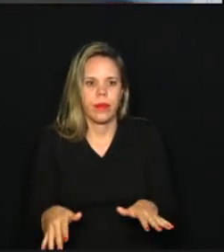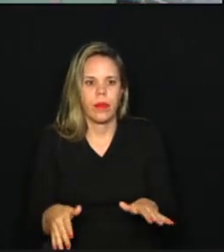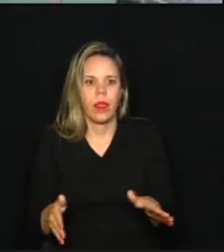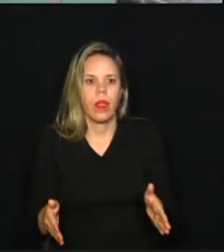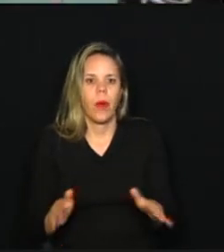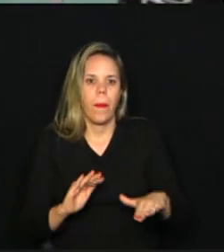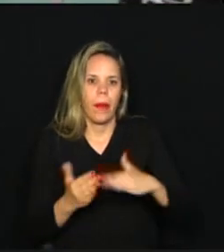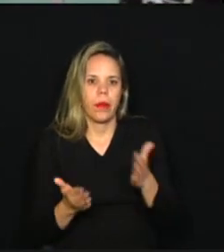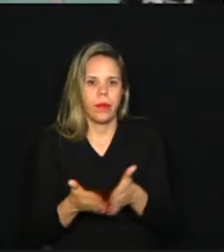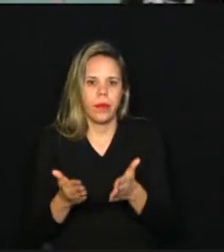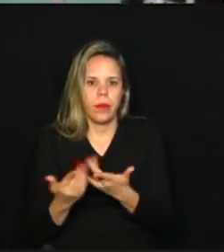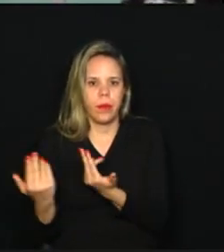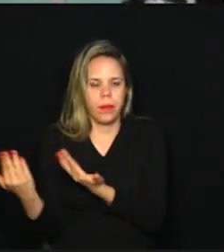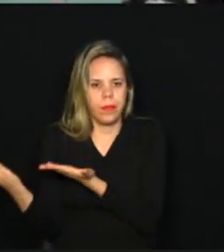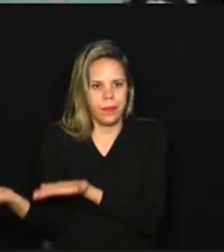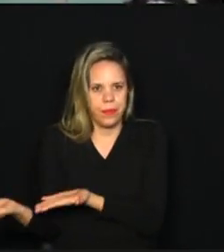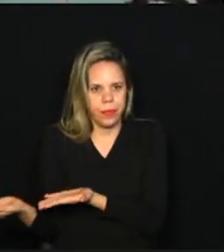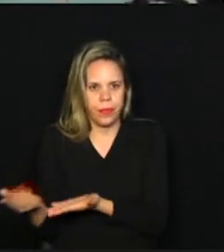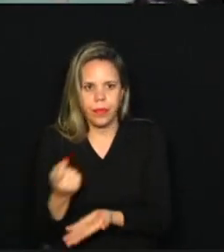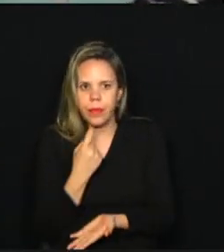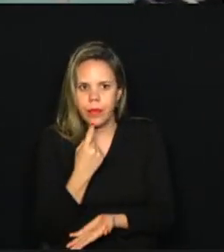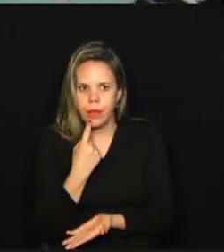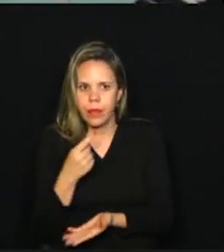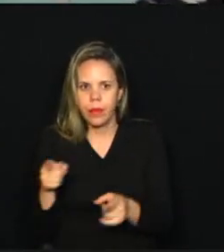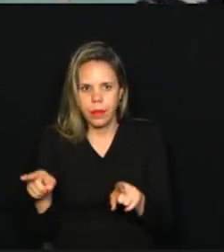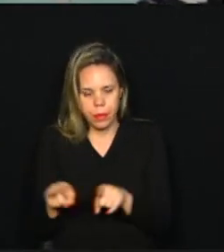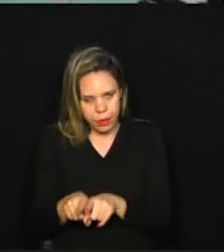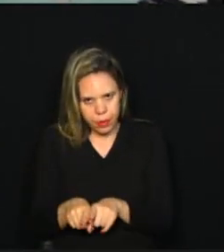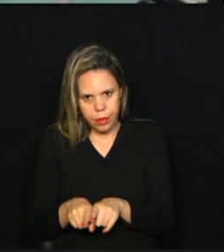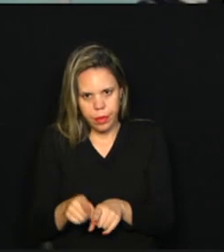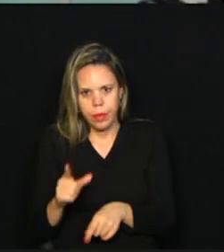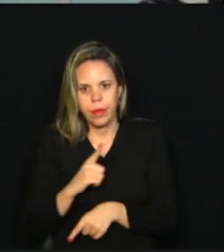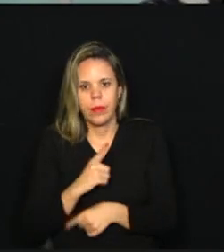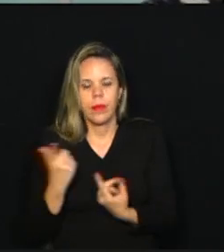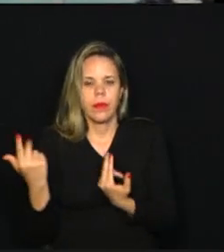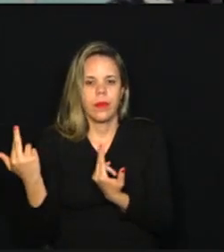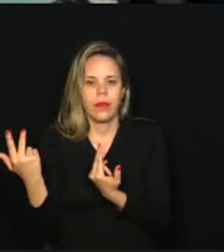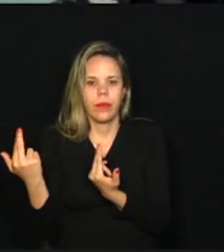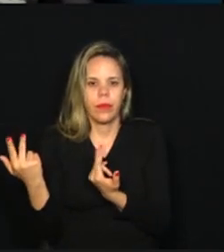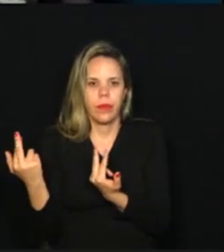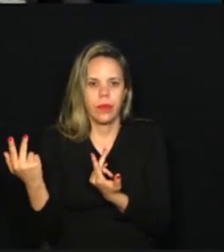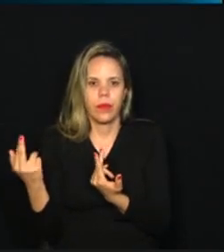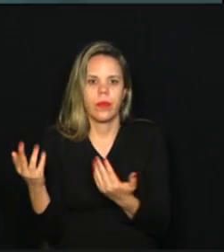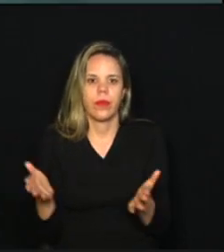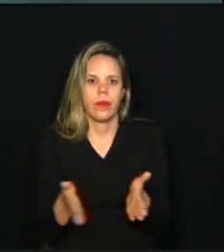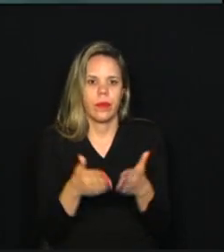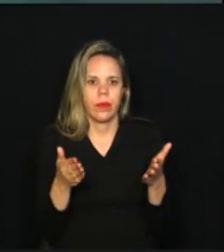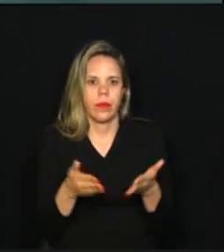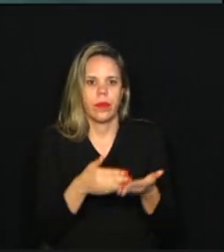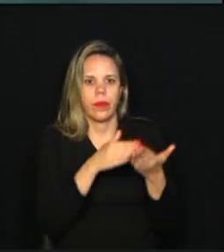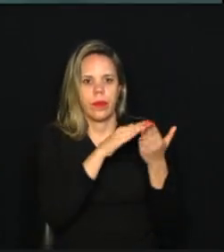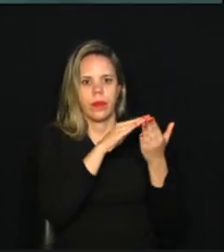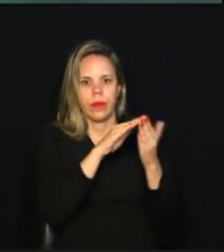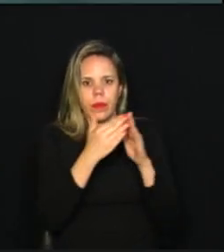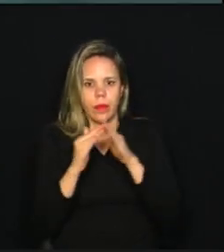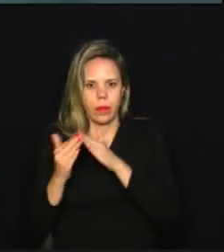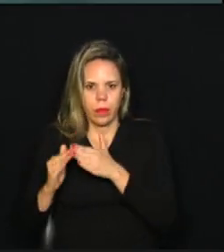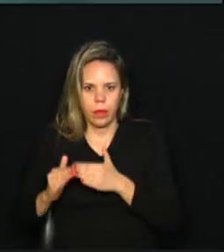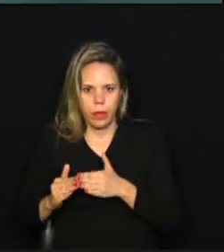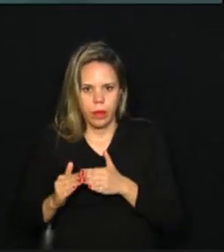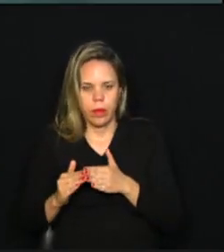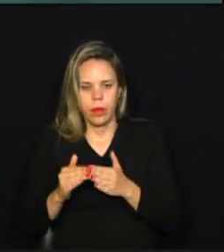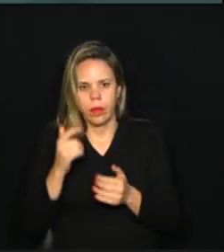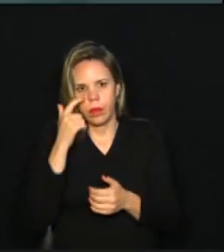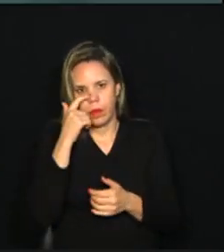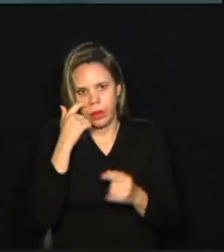que Campinas também tem, né, assim, são moradias tem um